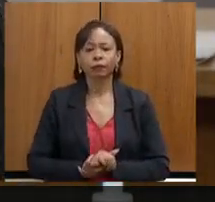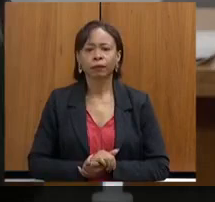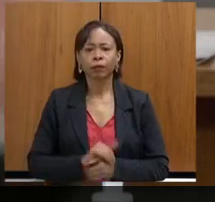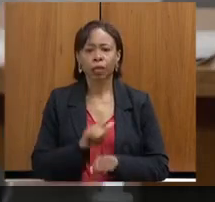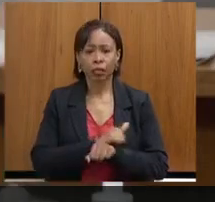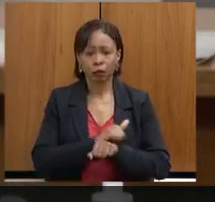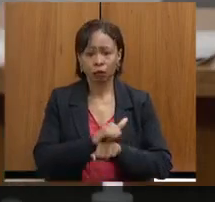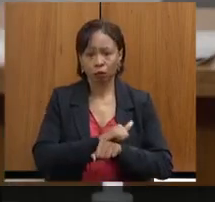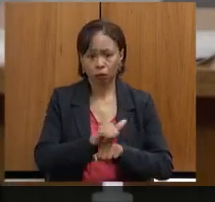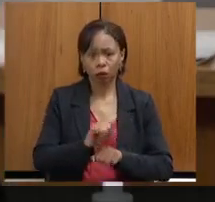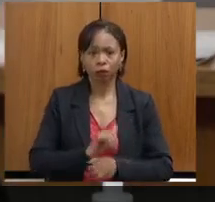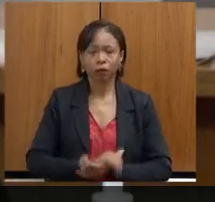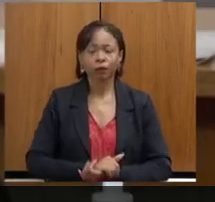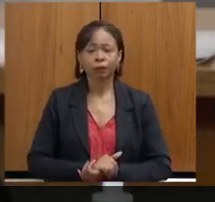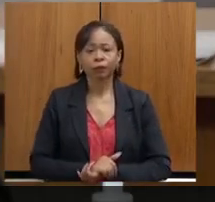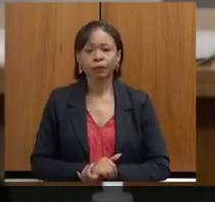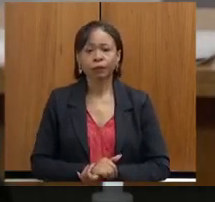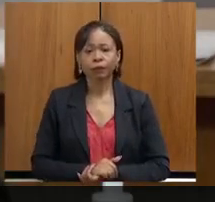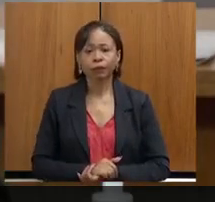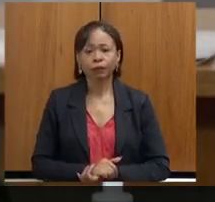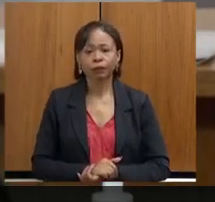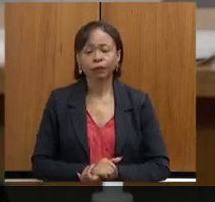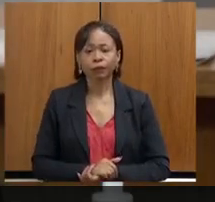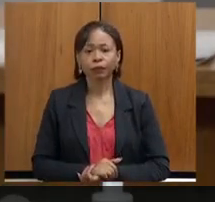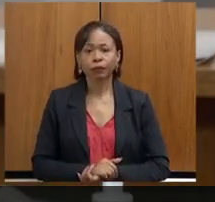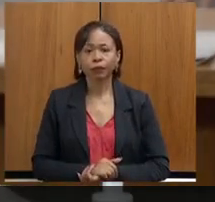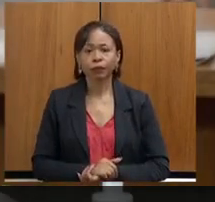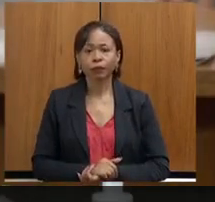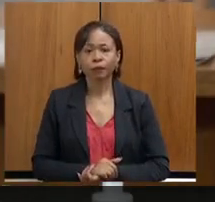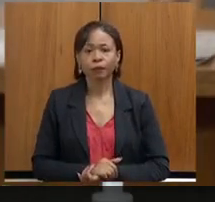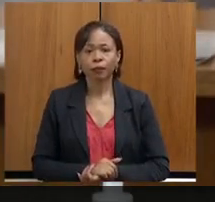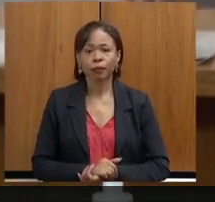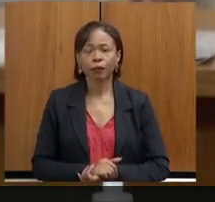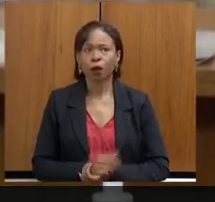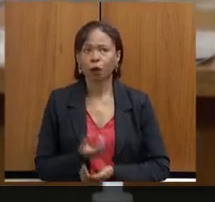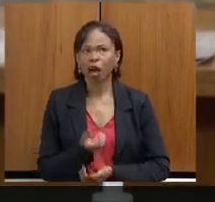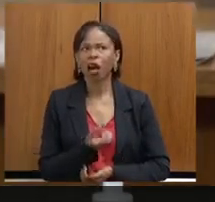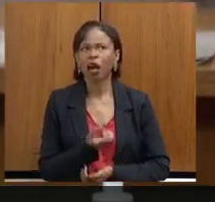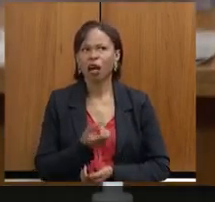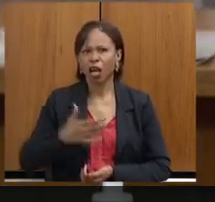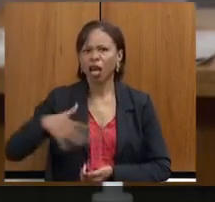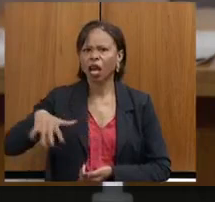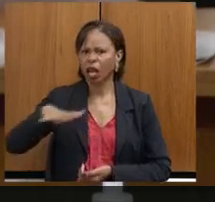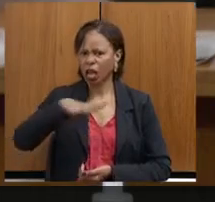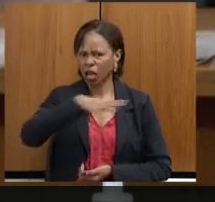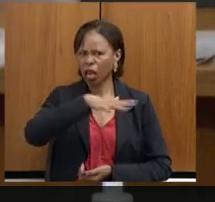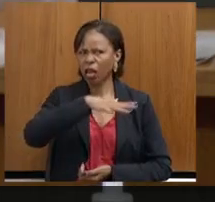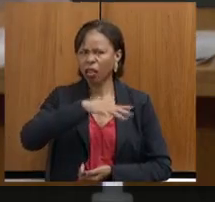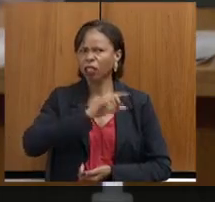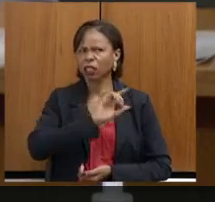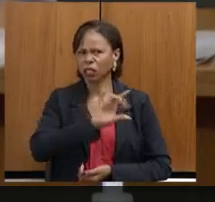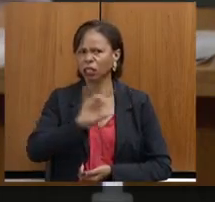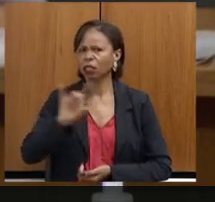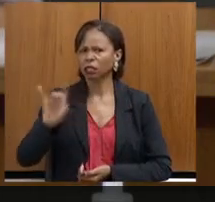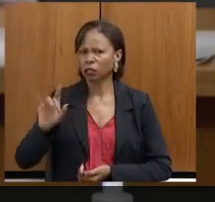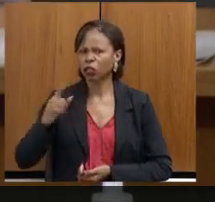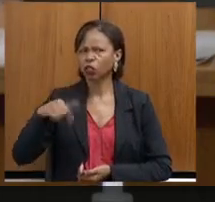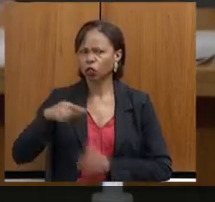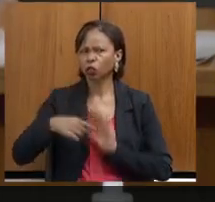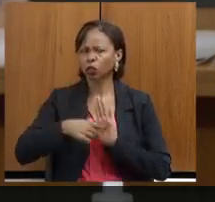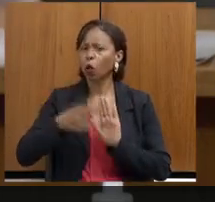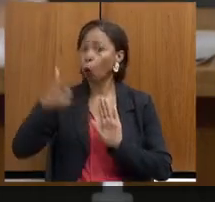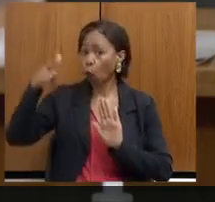G1 é E essas é o que nós aqui destacamos mas ocorreram